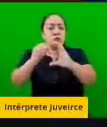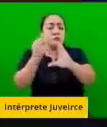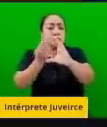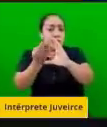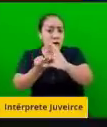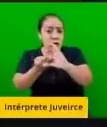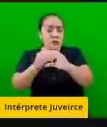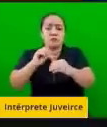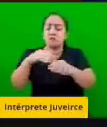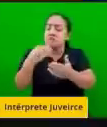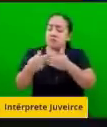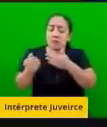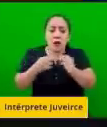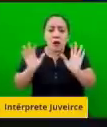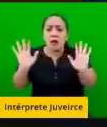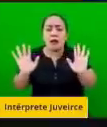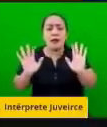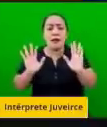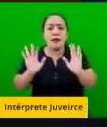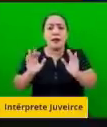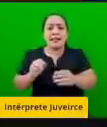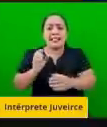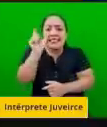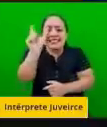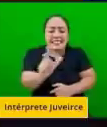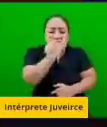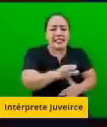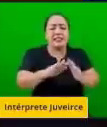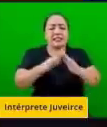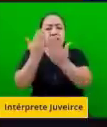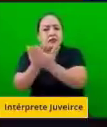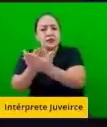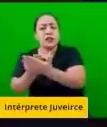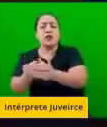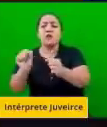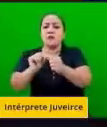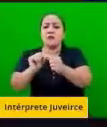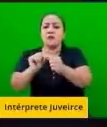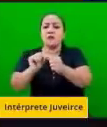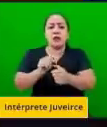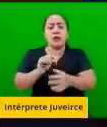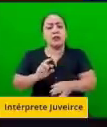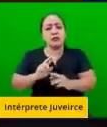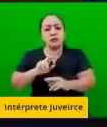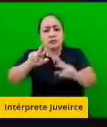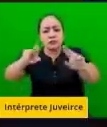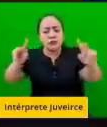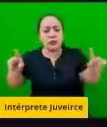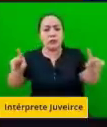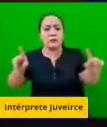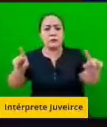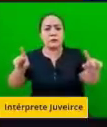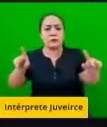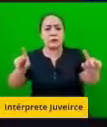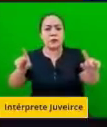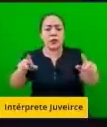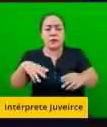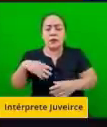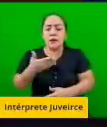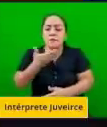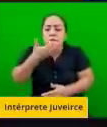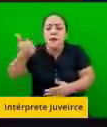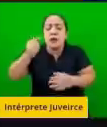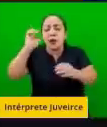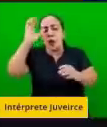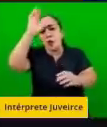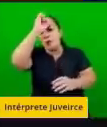escola criou uma sistemática, uma dinâmica, uma logística própria para conseguir atender da melhor forma possível os alunos e os